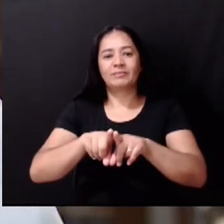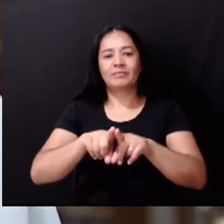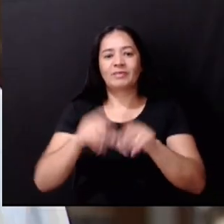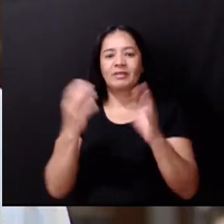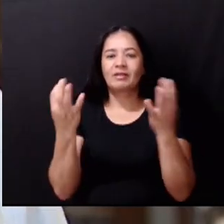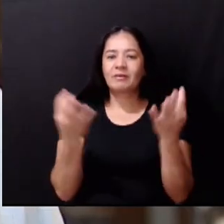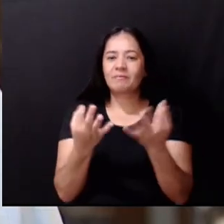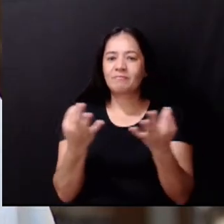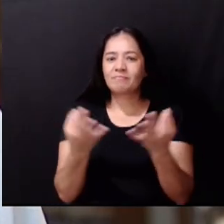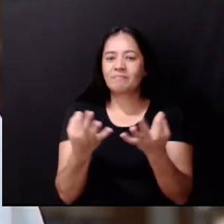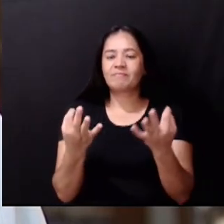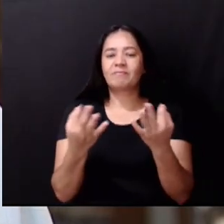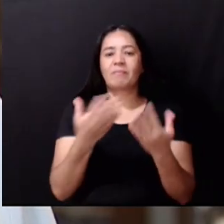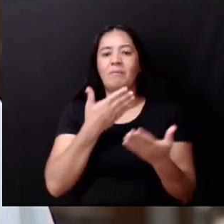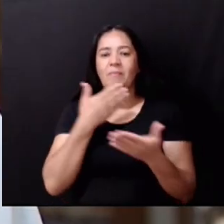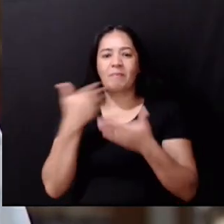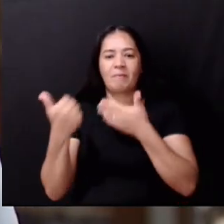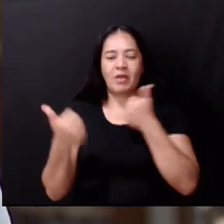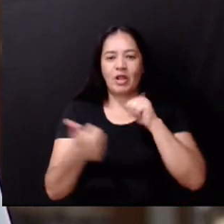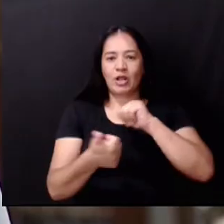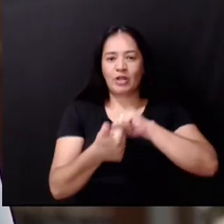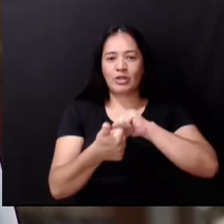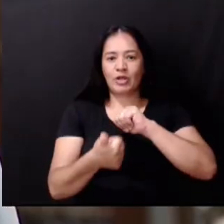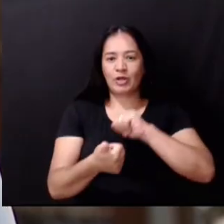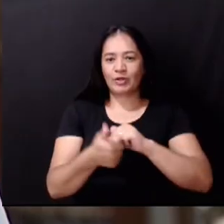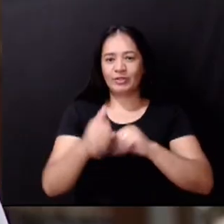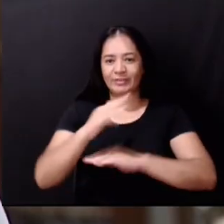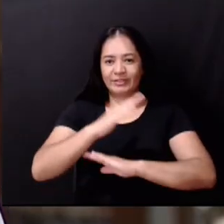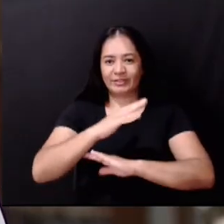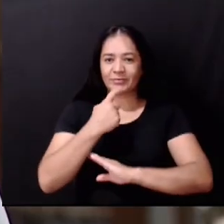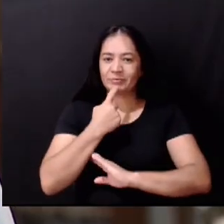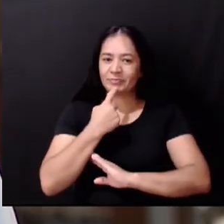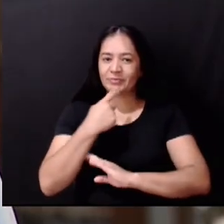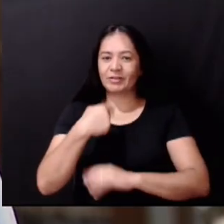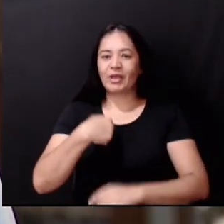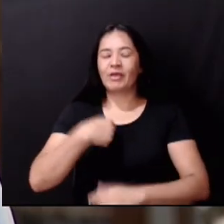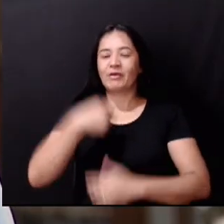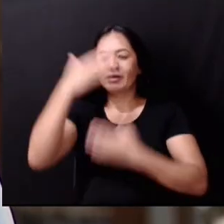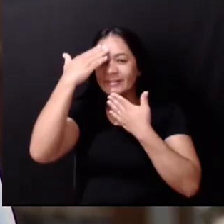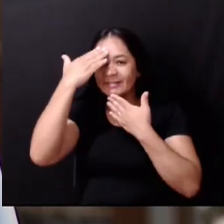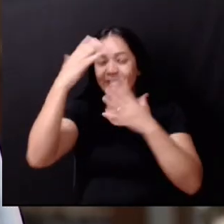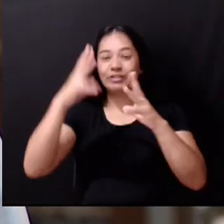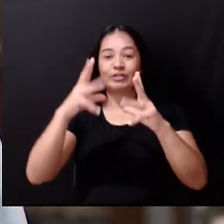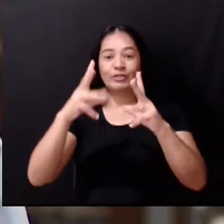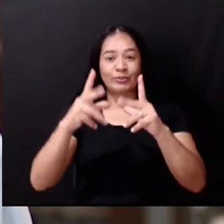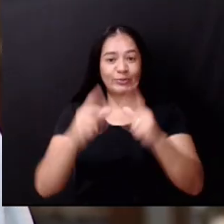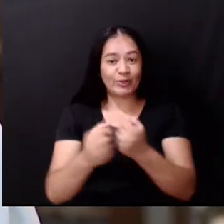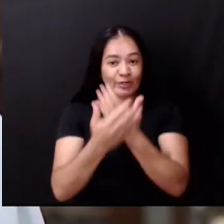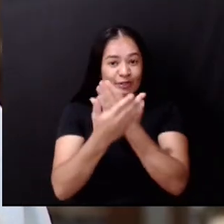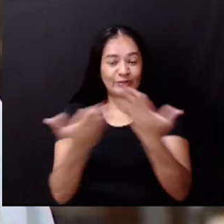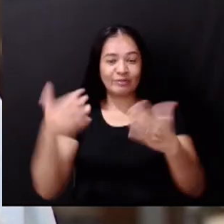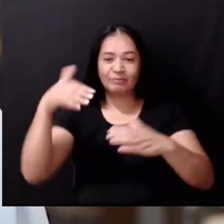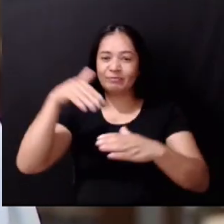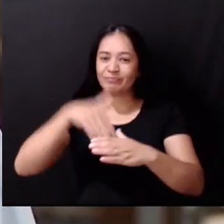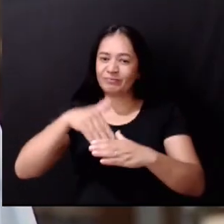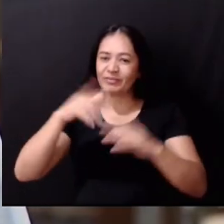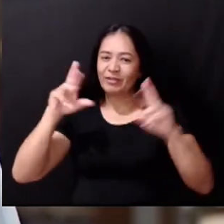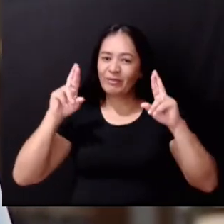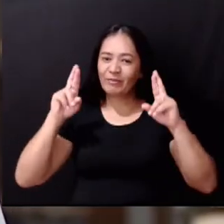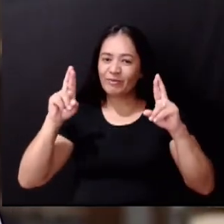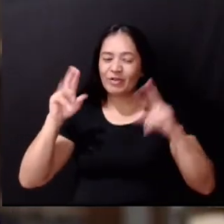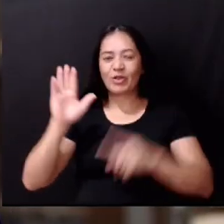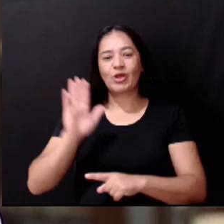aprimoramento da qualidade da Câmara de Campinas. Eu quero agradecer a todos aqueles que votaram, que torceram e que ajudaram Campinas